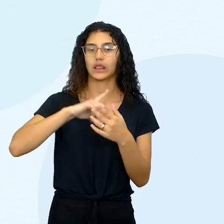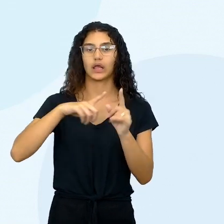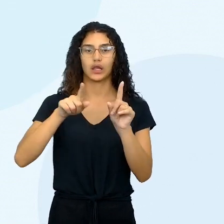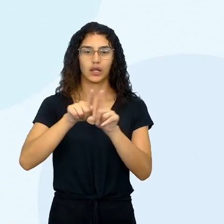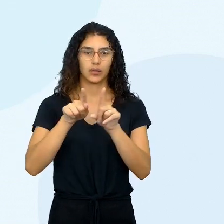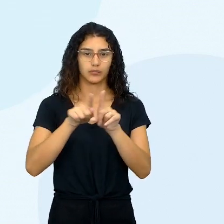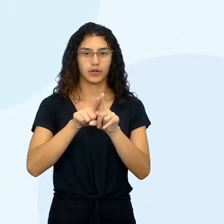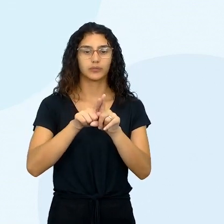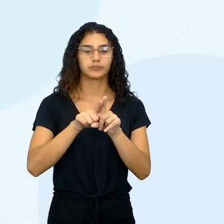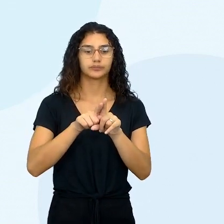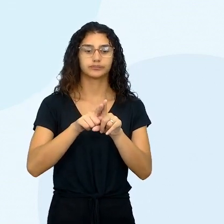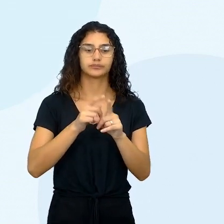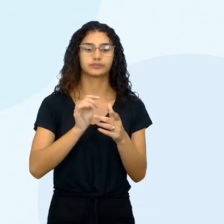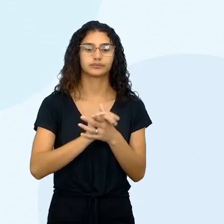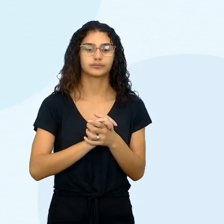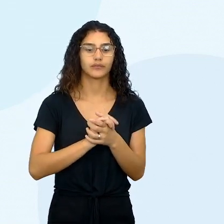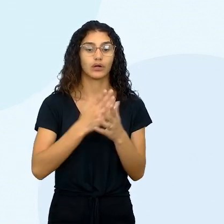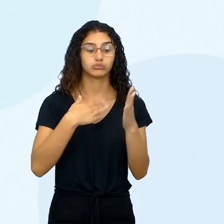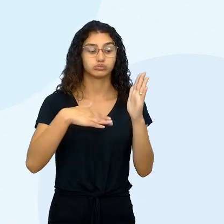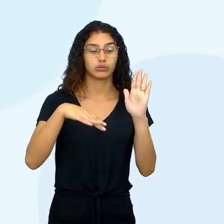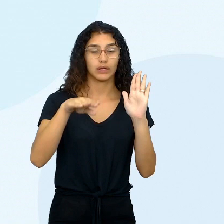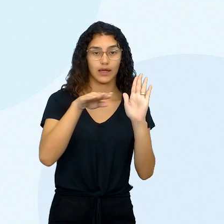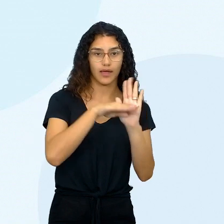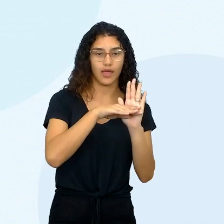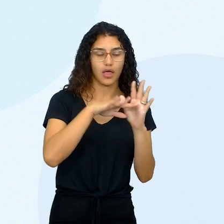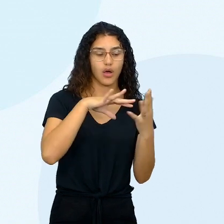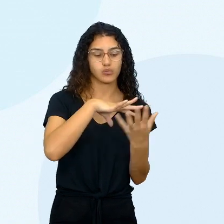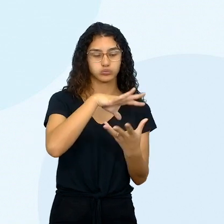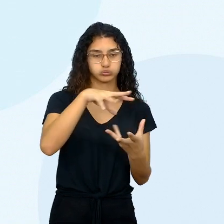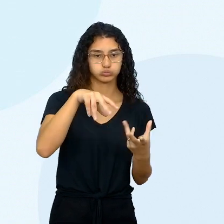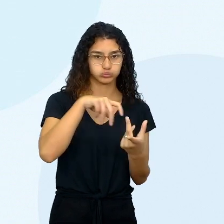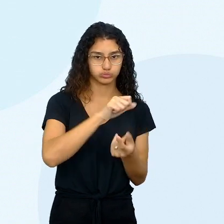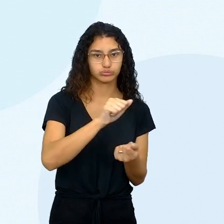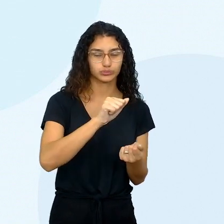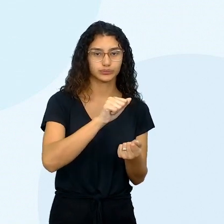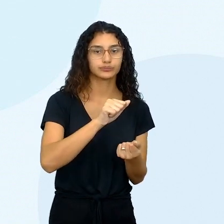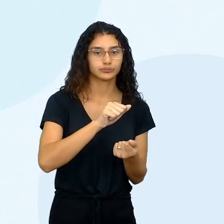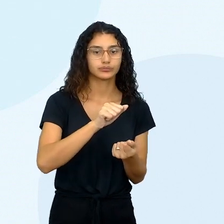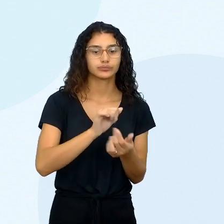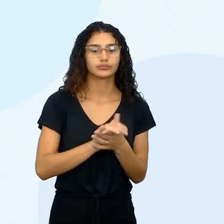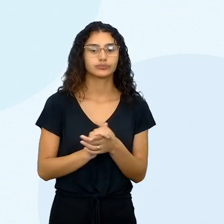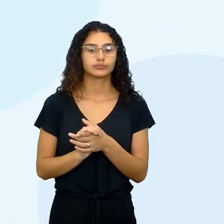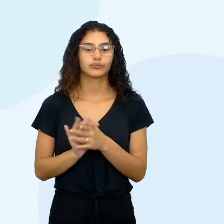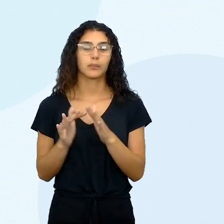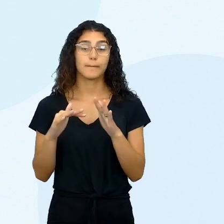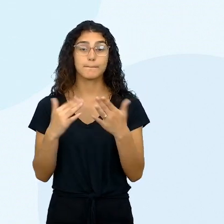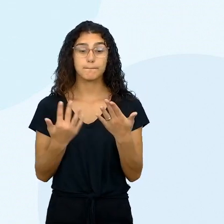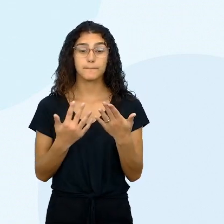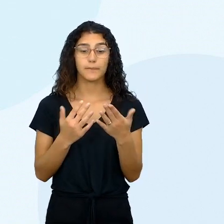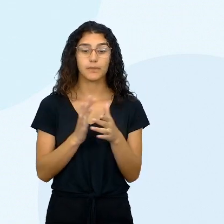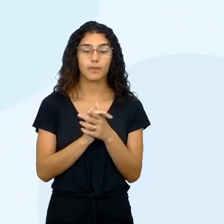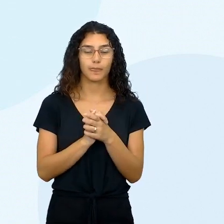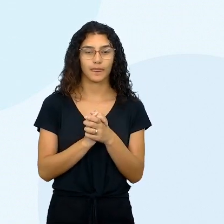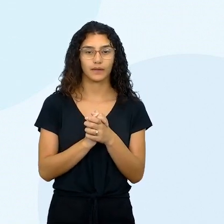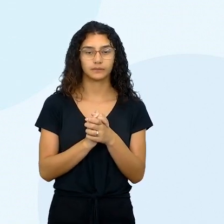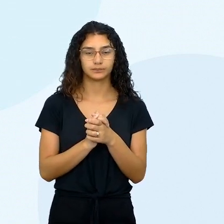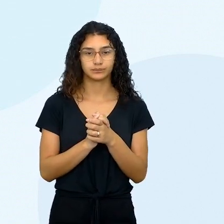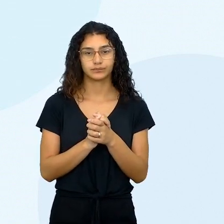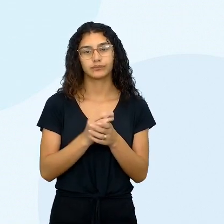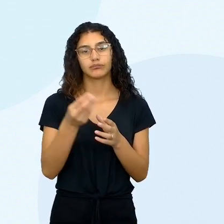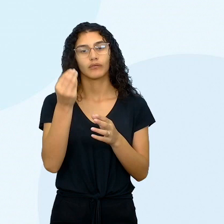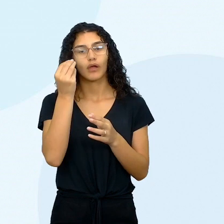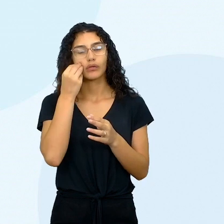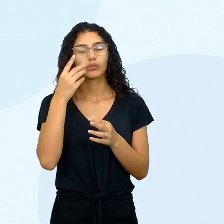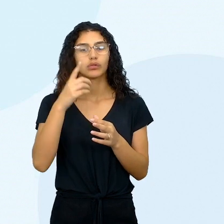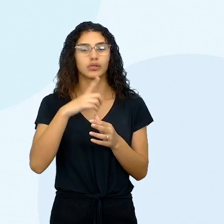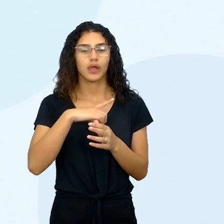demora 8 minutos para chegar do Sol até a Terra, né? Então, a atmosfera, ela tanto faz